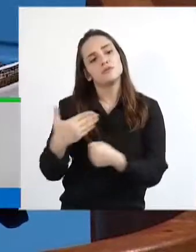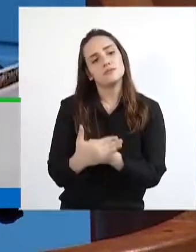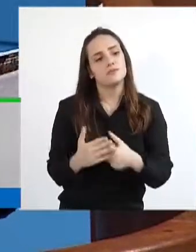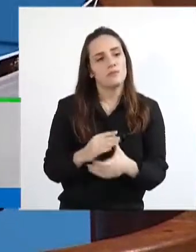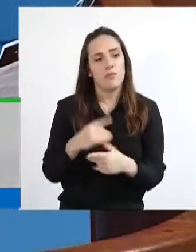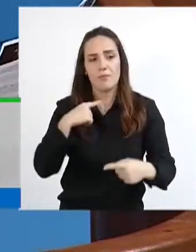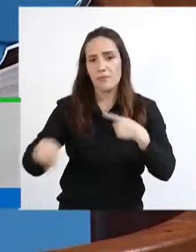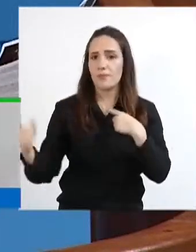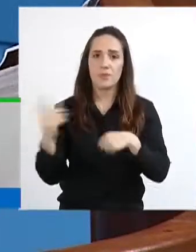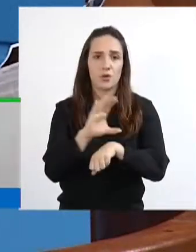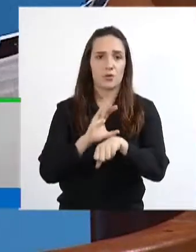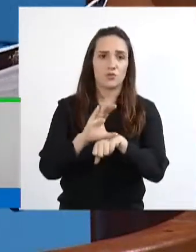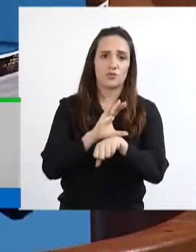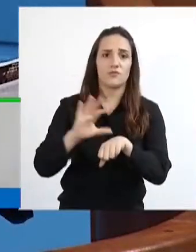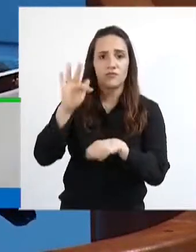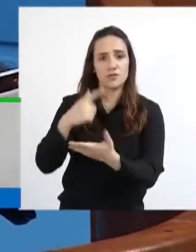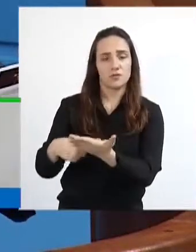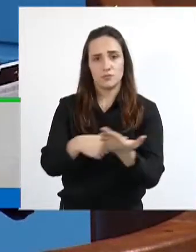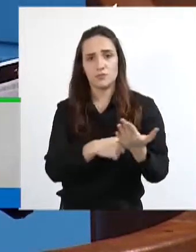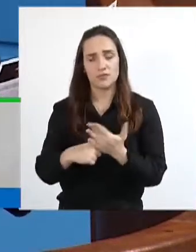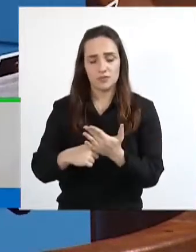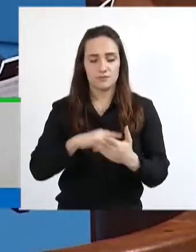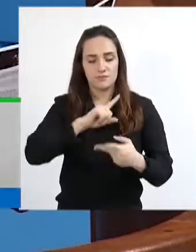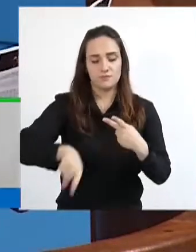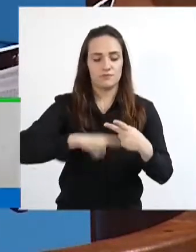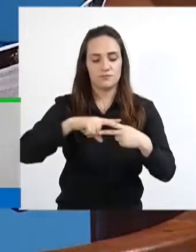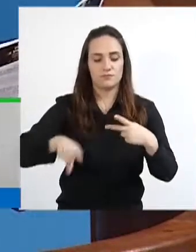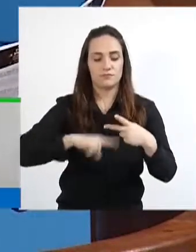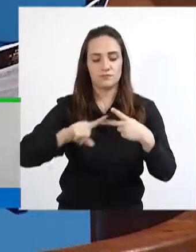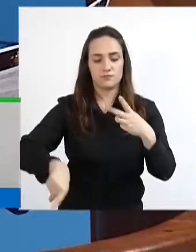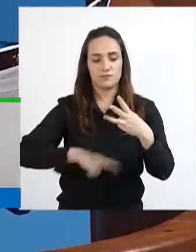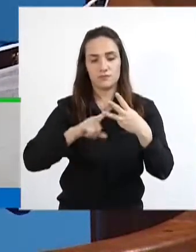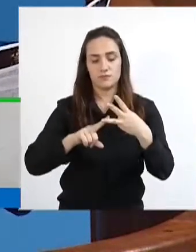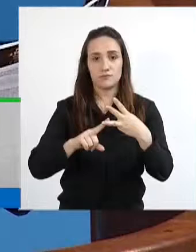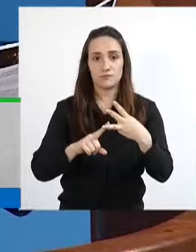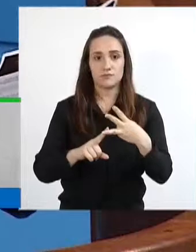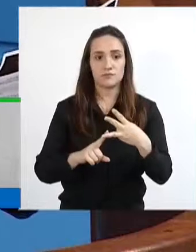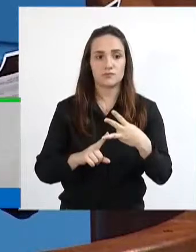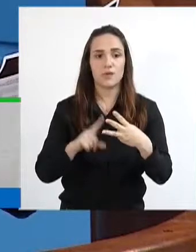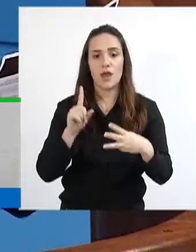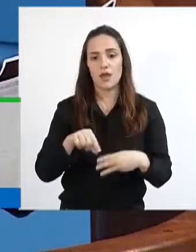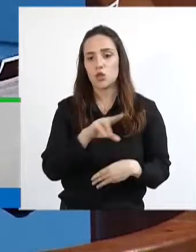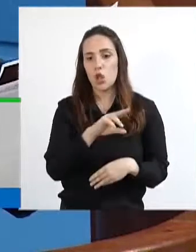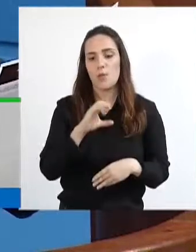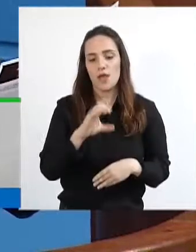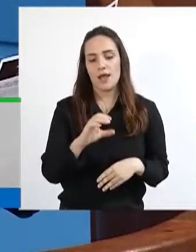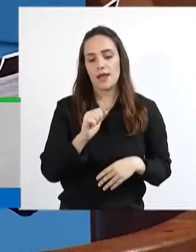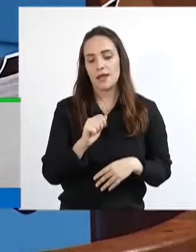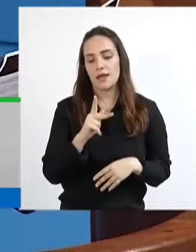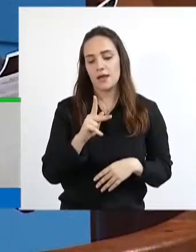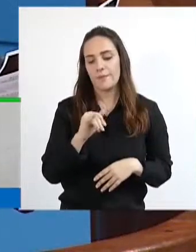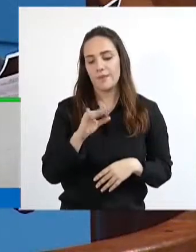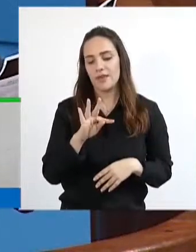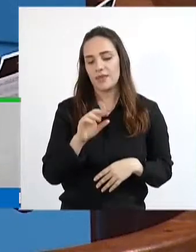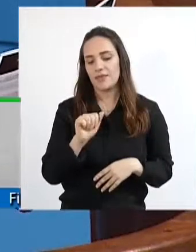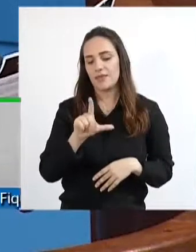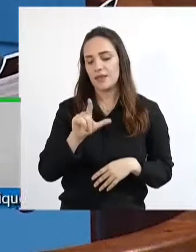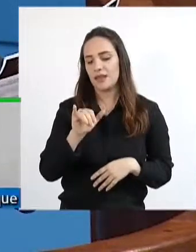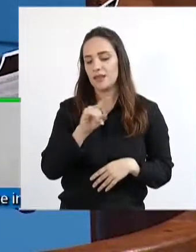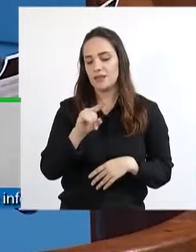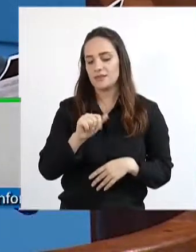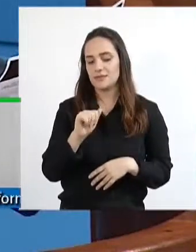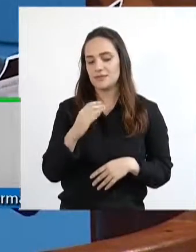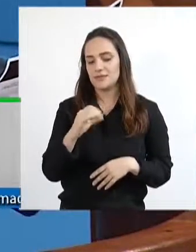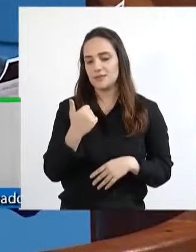Pacto Constitucional. 3. O regime de capitalização individual, que será implantado após